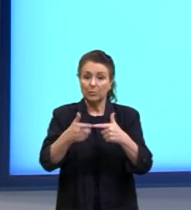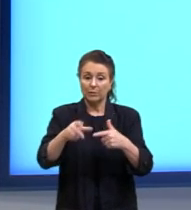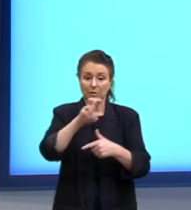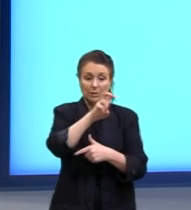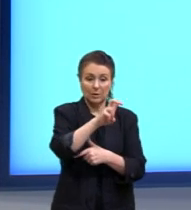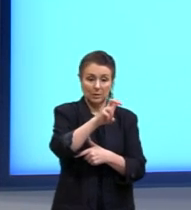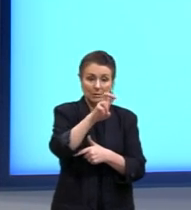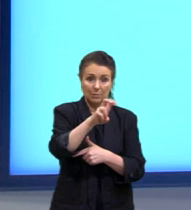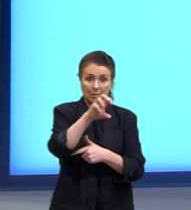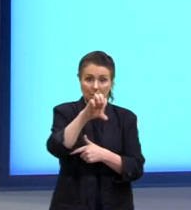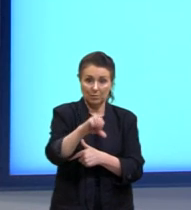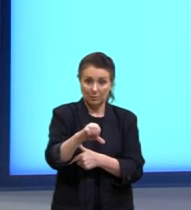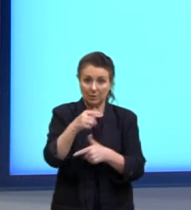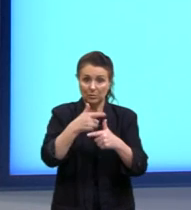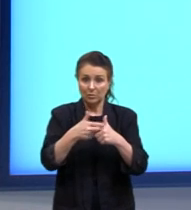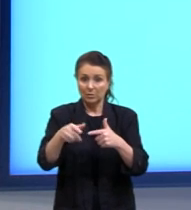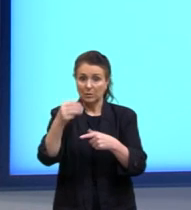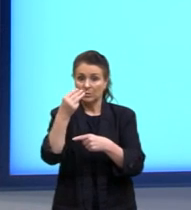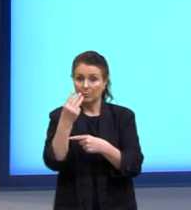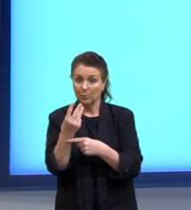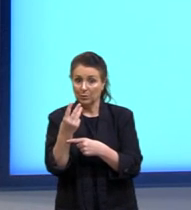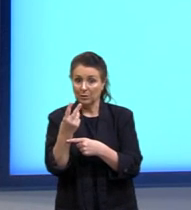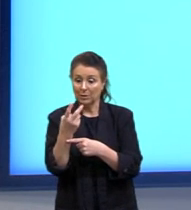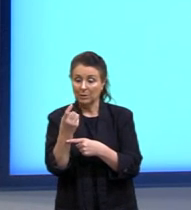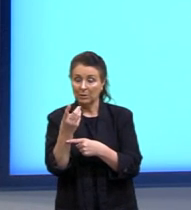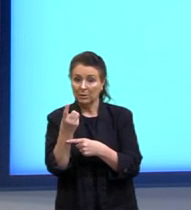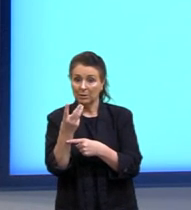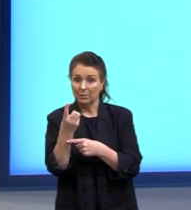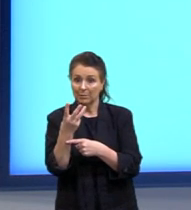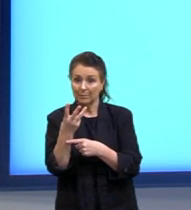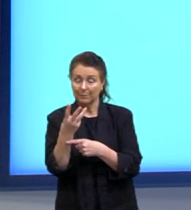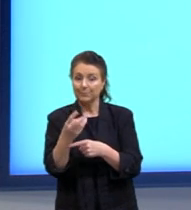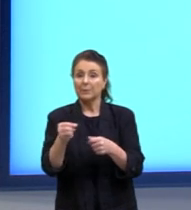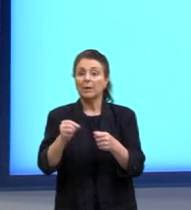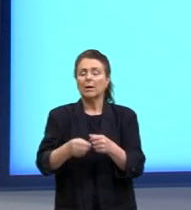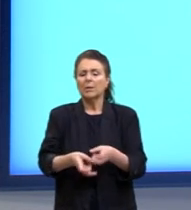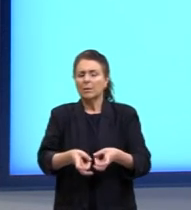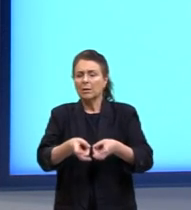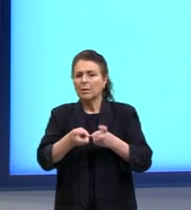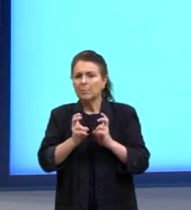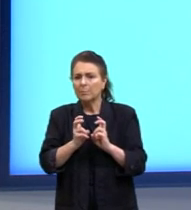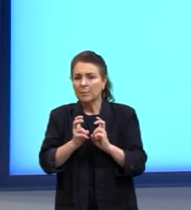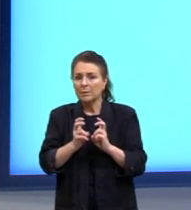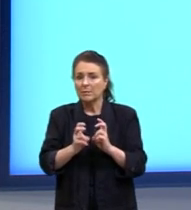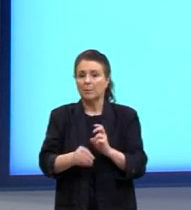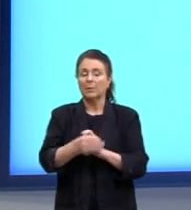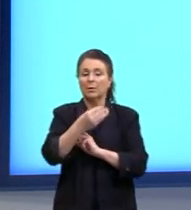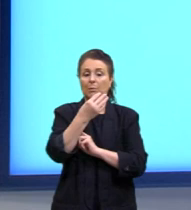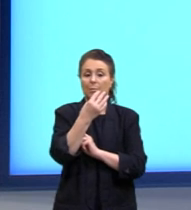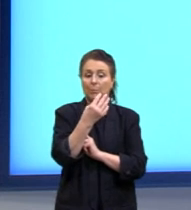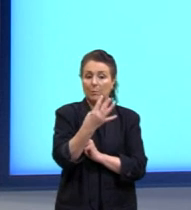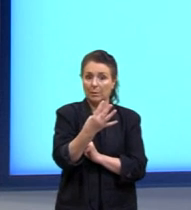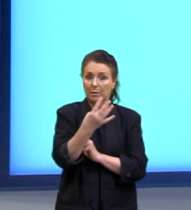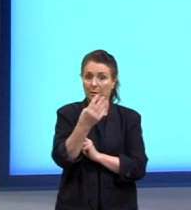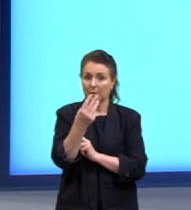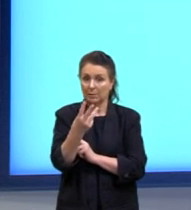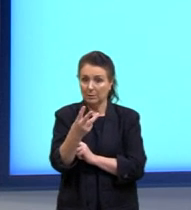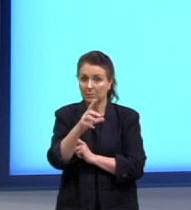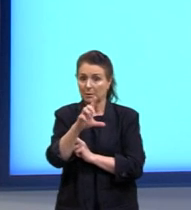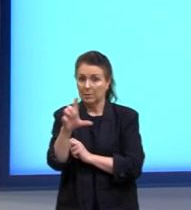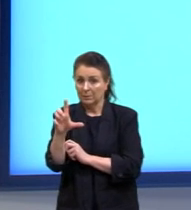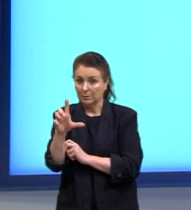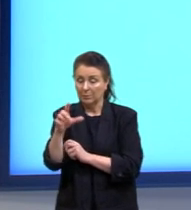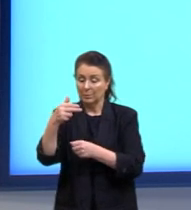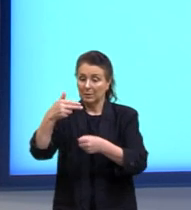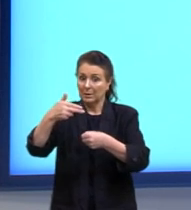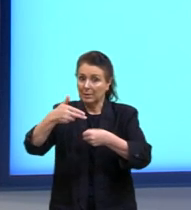559 por 13 e aí teríamos que foi abastecido então 43 litros de